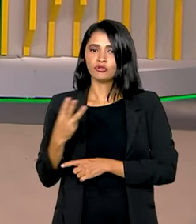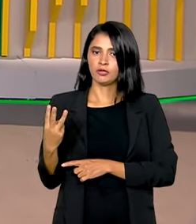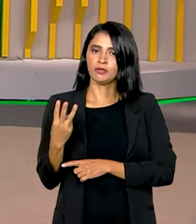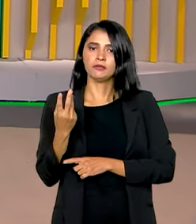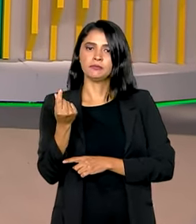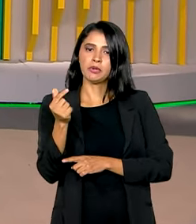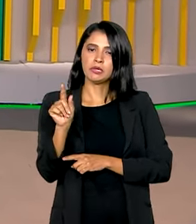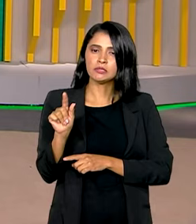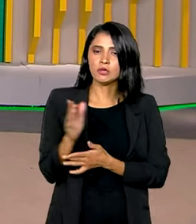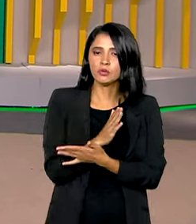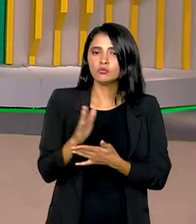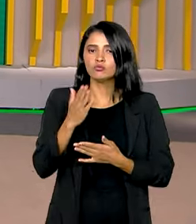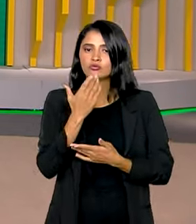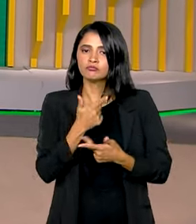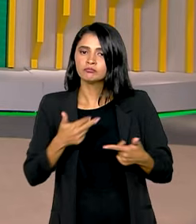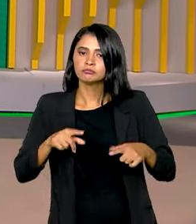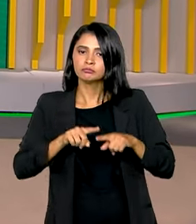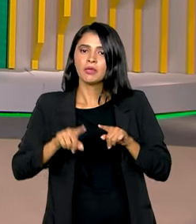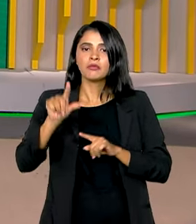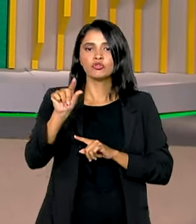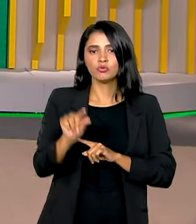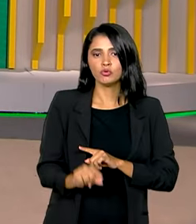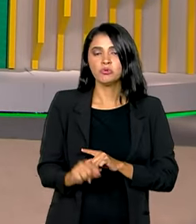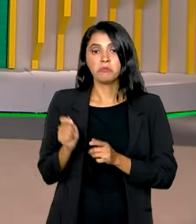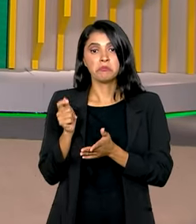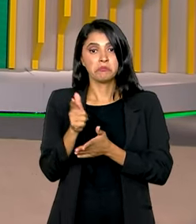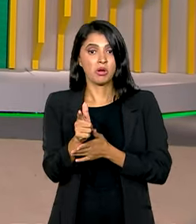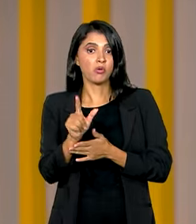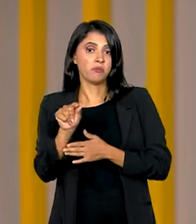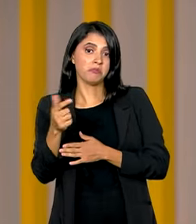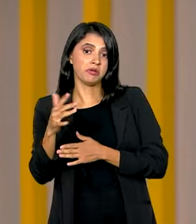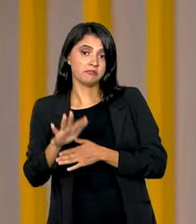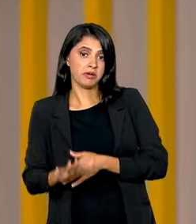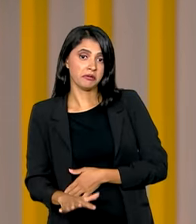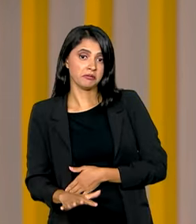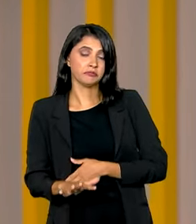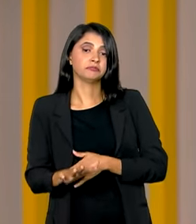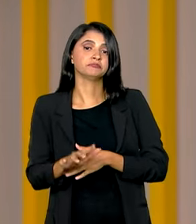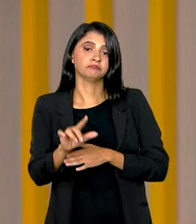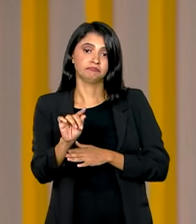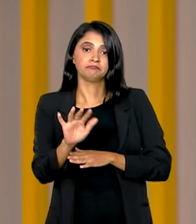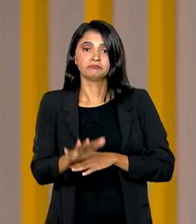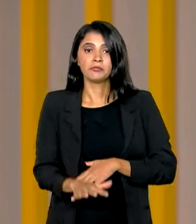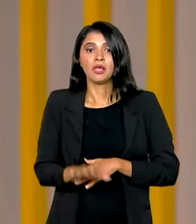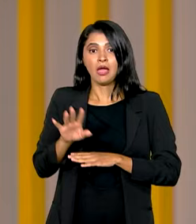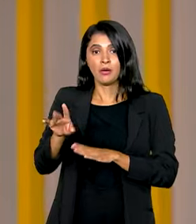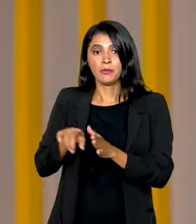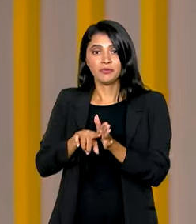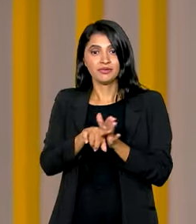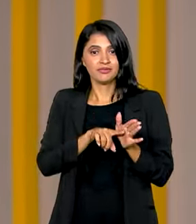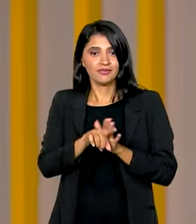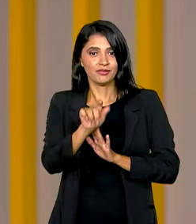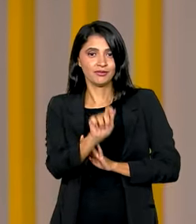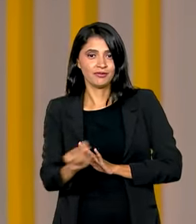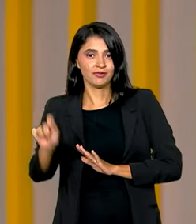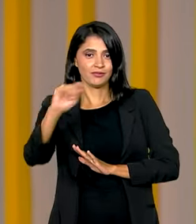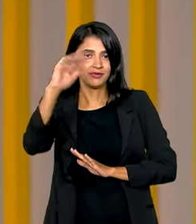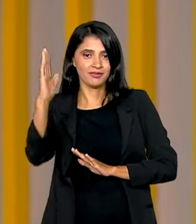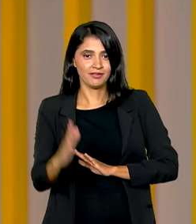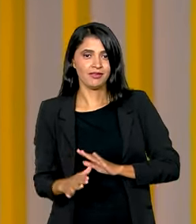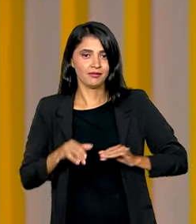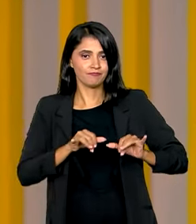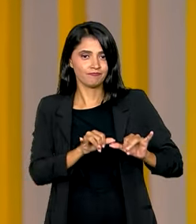alguns produtos fez as pessoas pagarem menos nas compras. Já a pesquisa da Associação Brasileira de